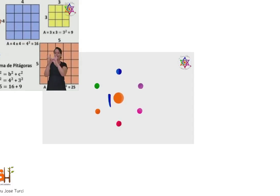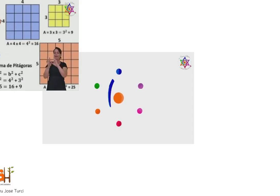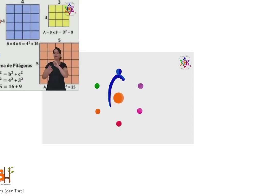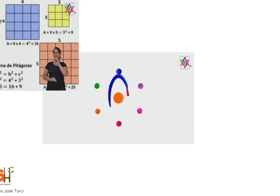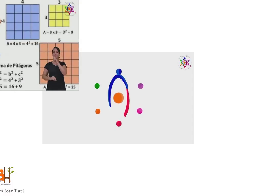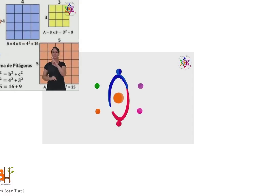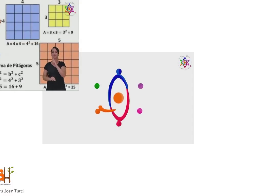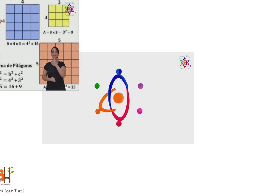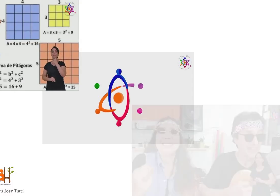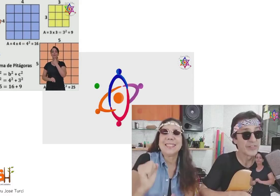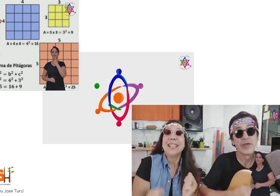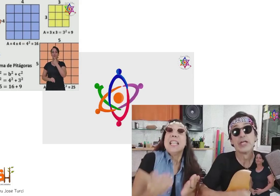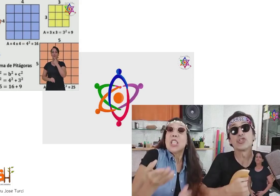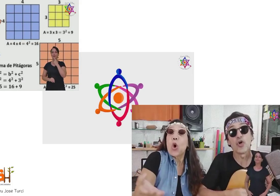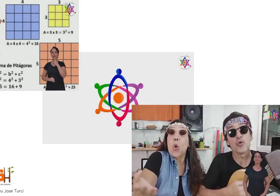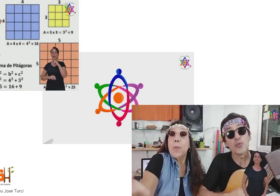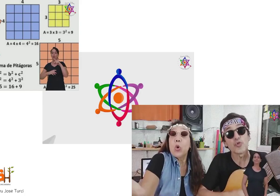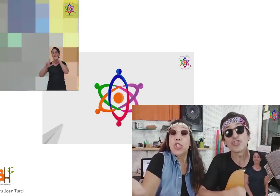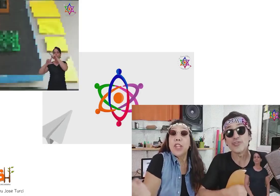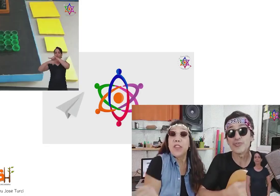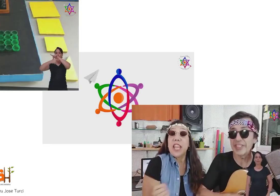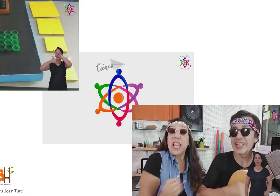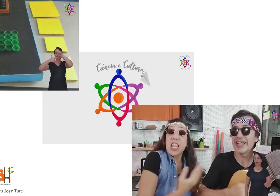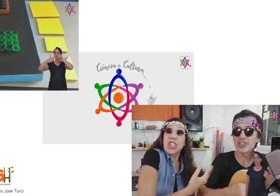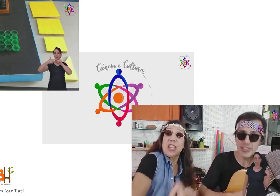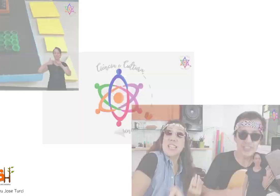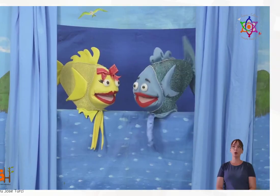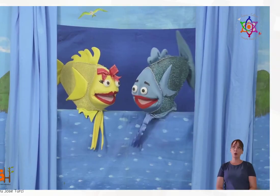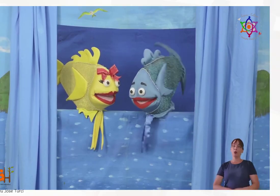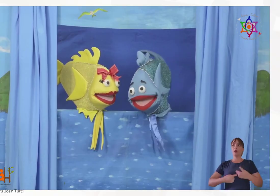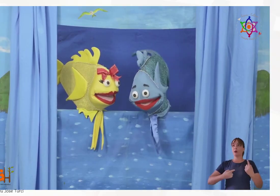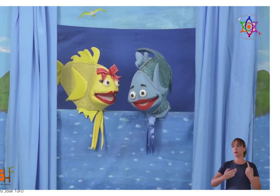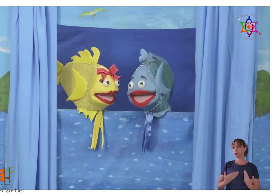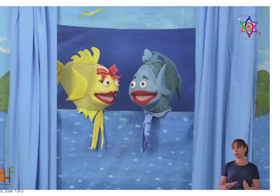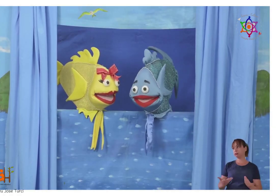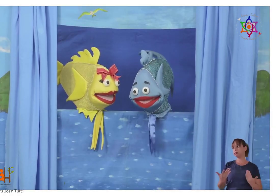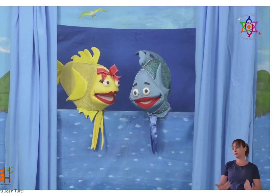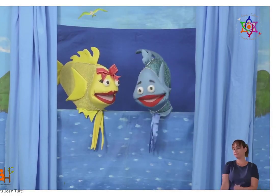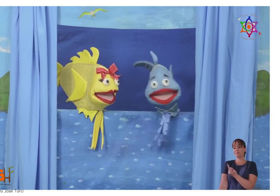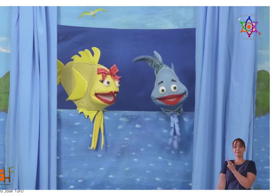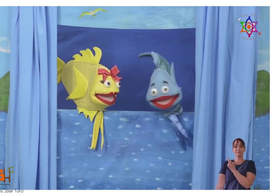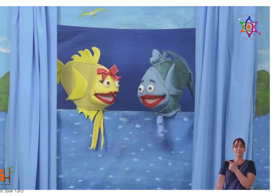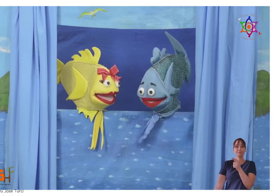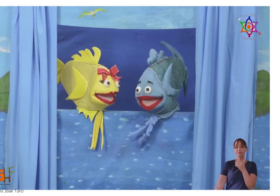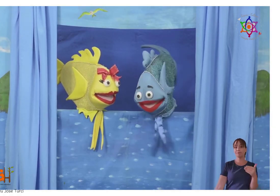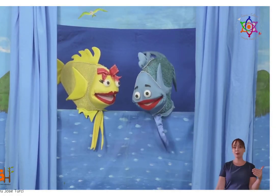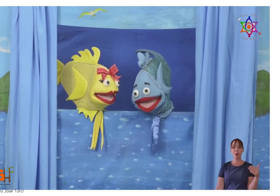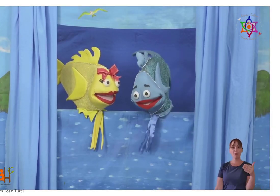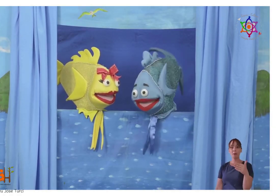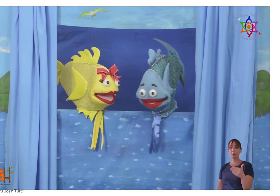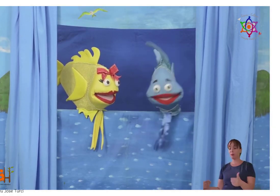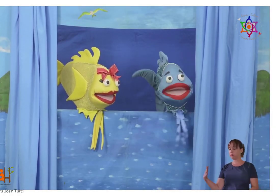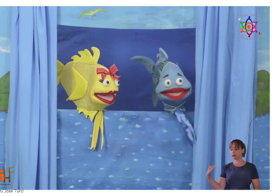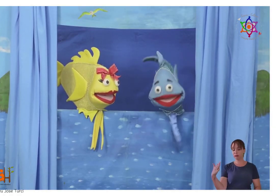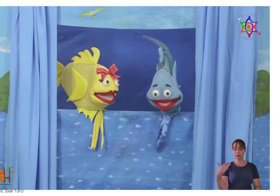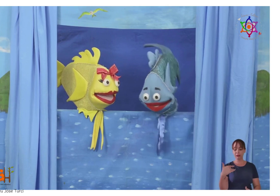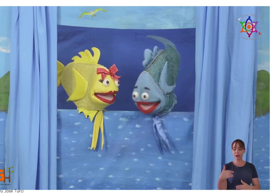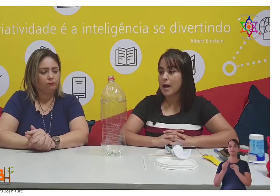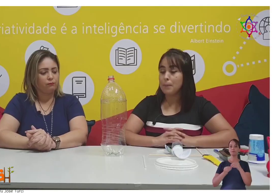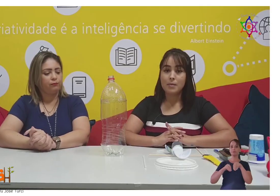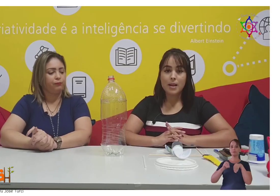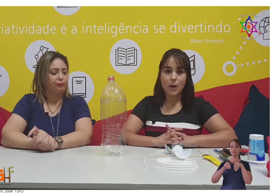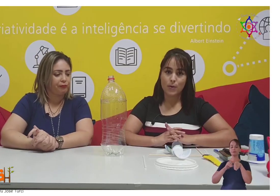onde exibe o programa Ciência e Cultura, Vamos Brincar? E por meio desse canal foi que o quarto ano A integrou diversos vídeos ao conteúdo